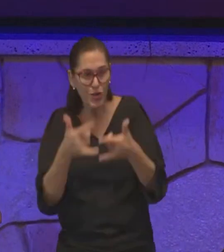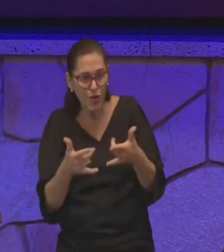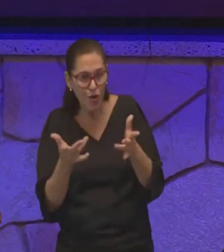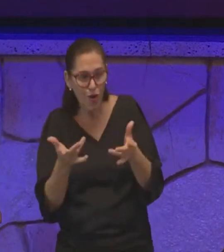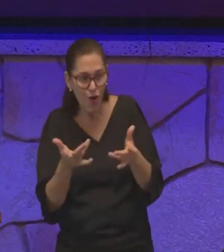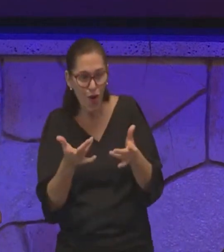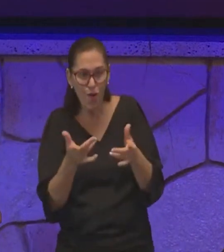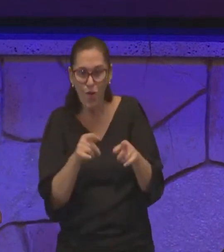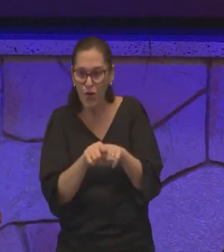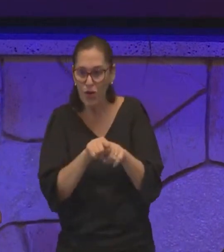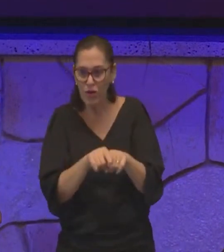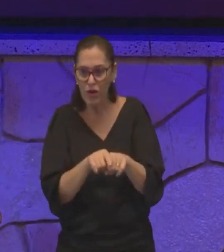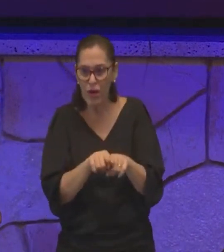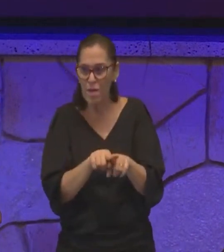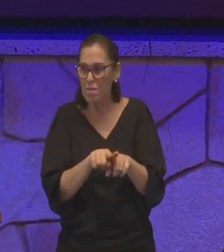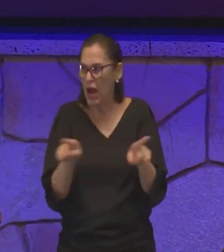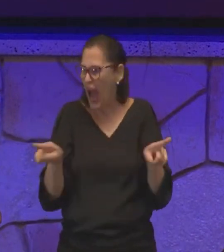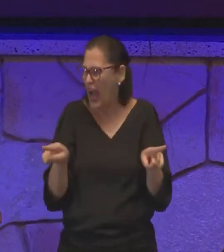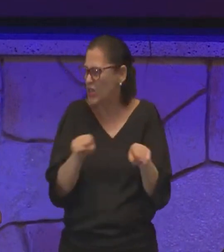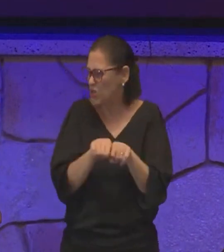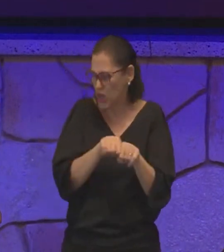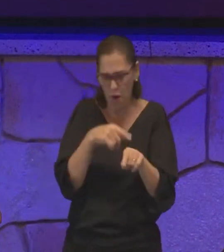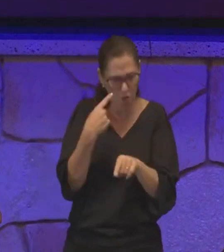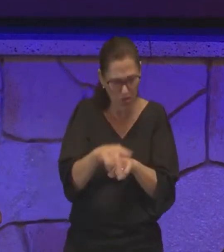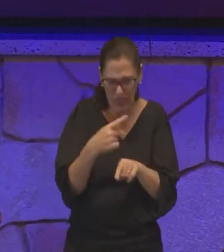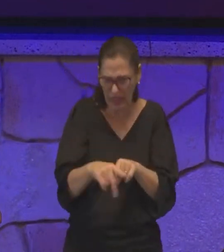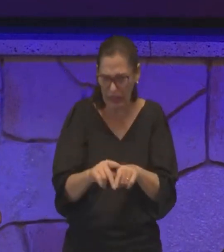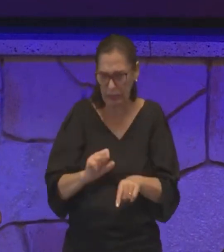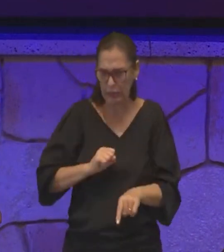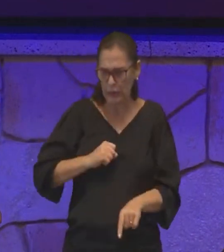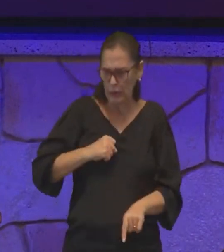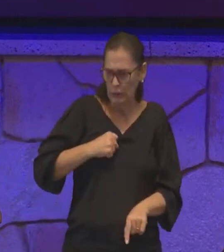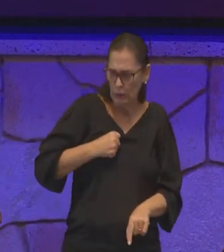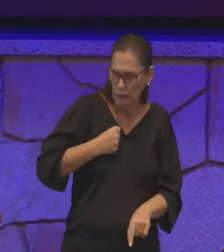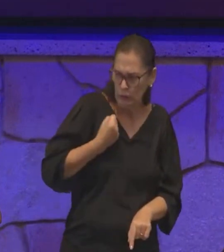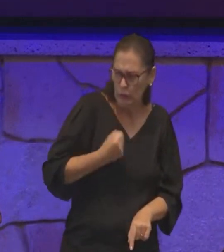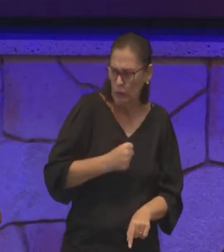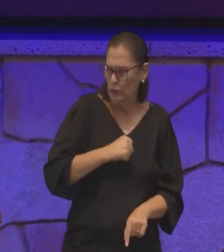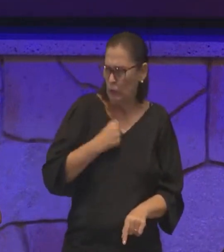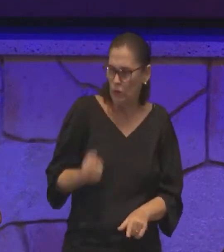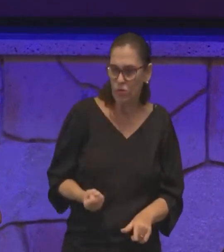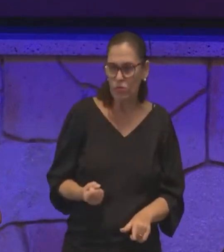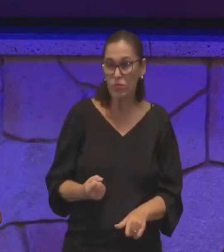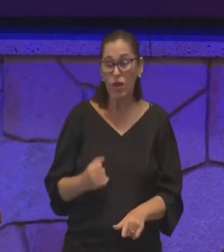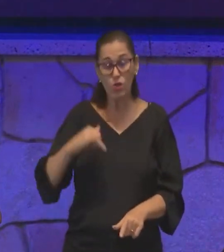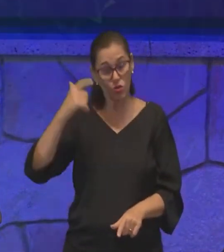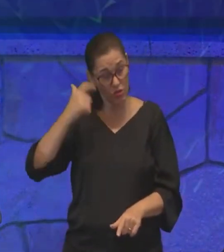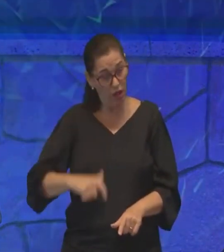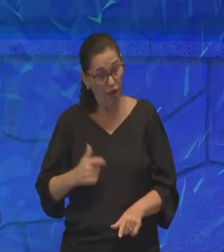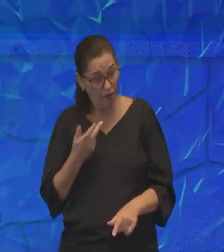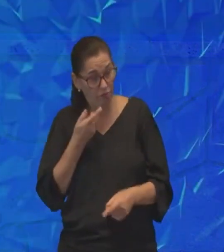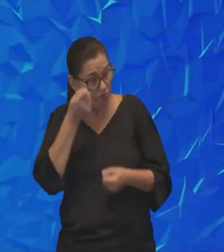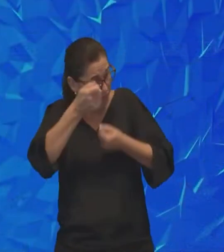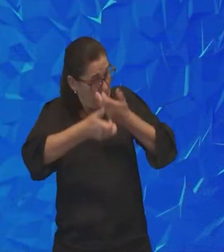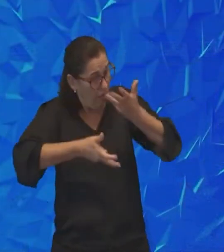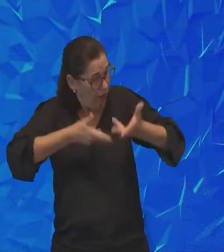odiaram ainda mais, pois lhe disse: rogo-vos, ouvi este sonho que tive. E José então conta o sonho.